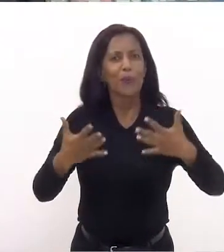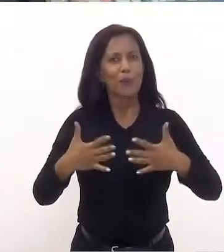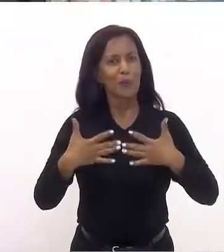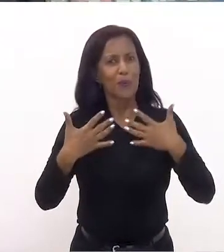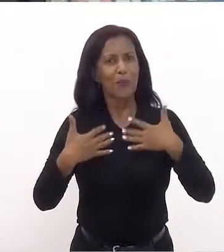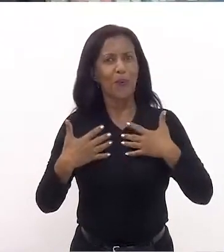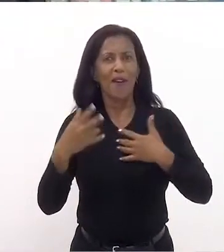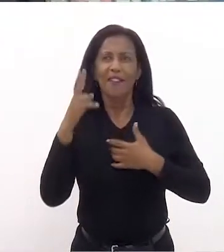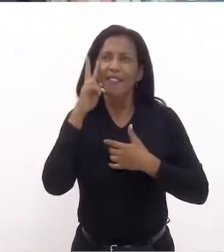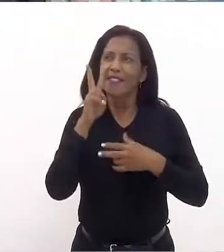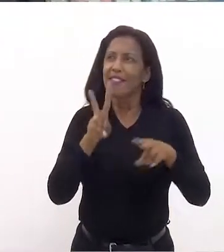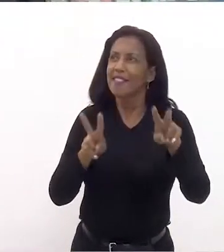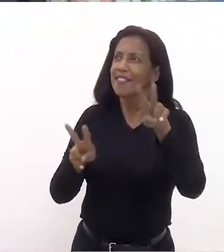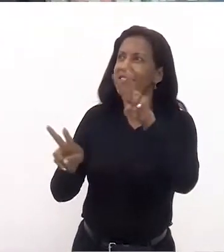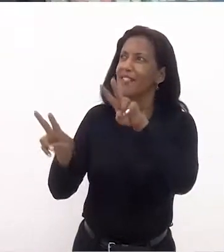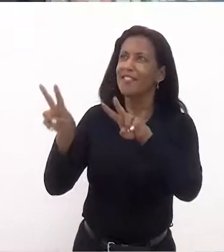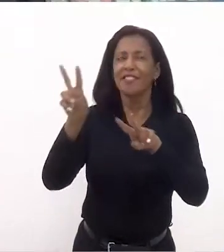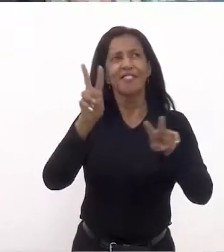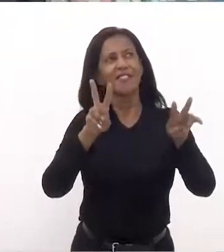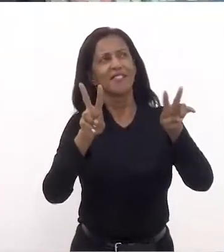grande de ver as coisas